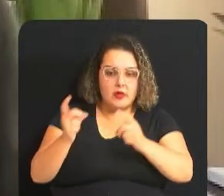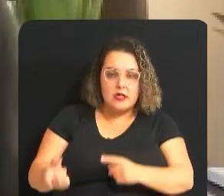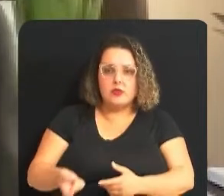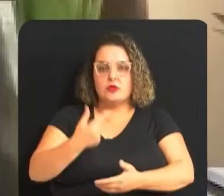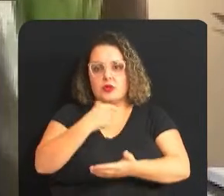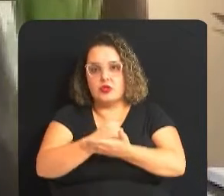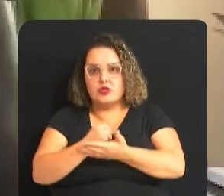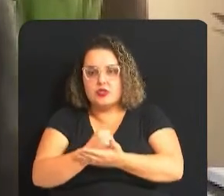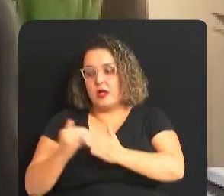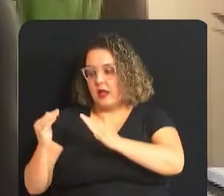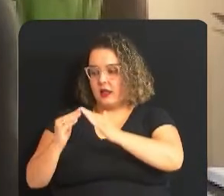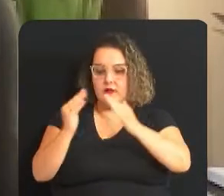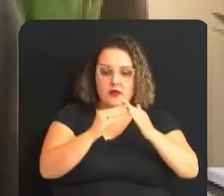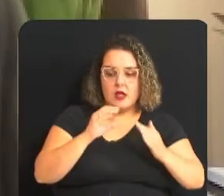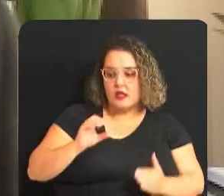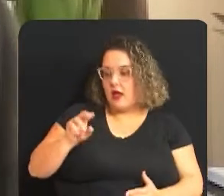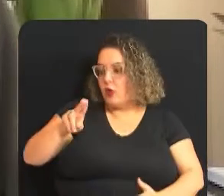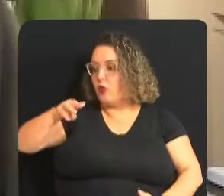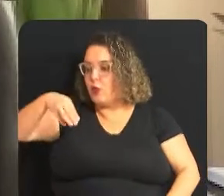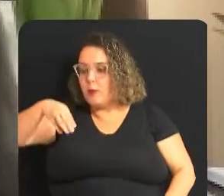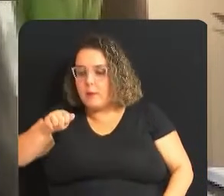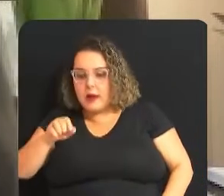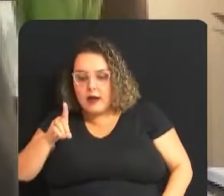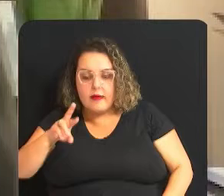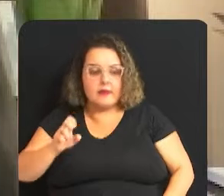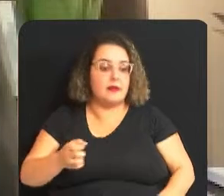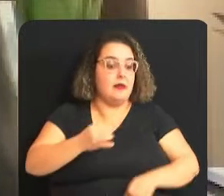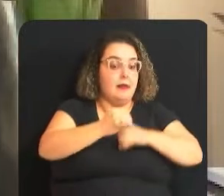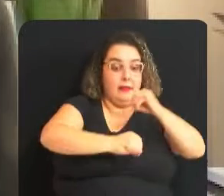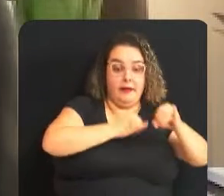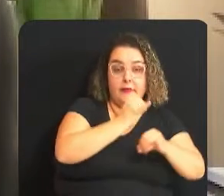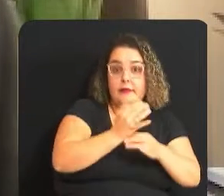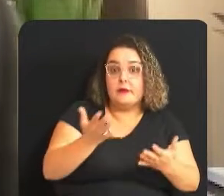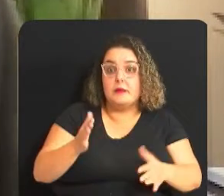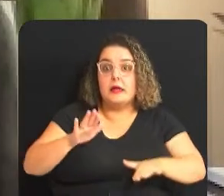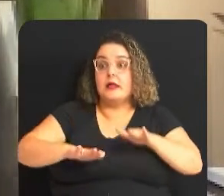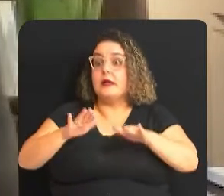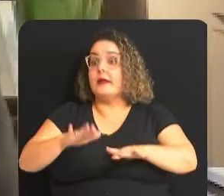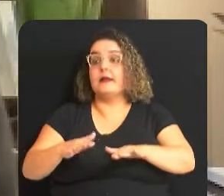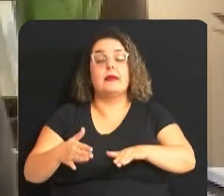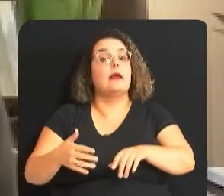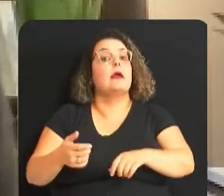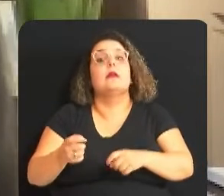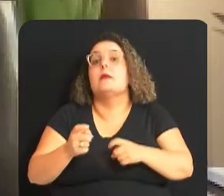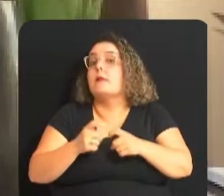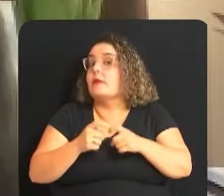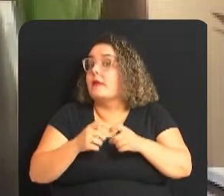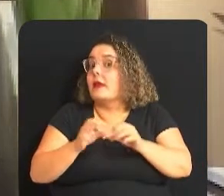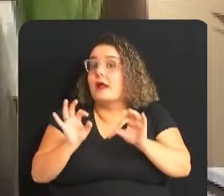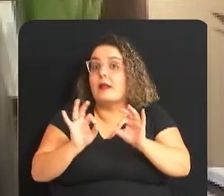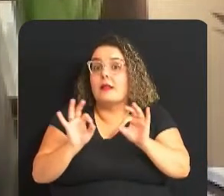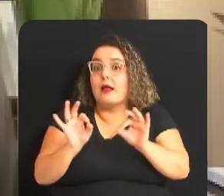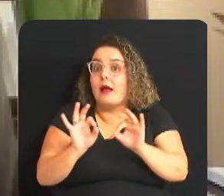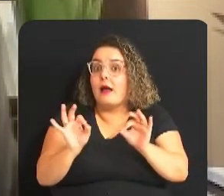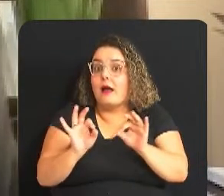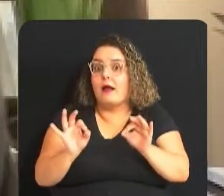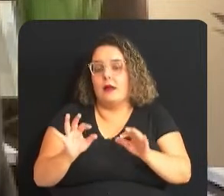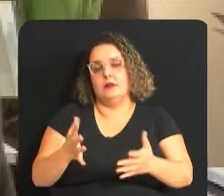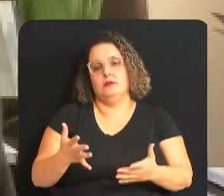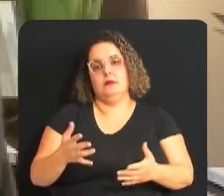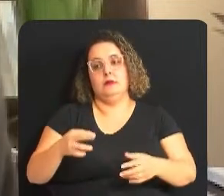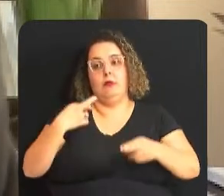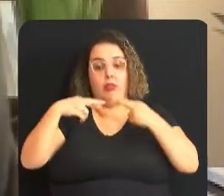na internet, no que você futrica por aí, que às vezes nem medicina fez. Se você já reclama de